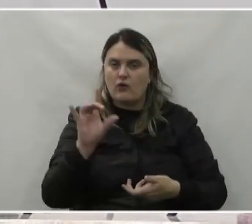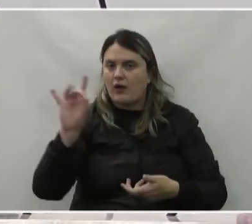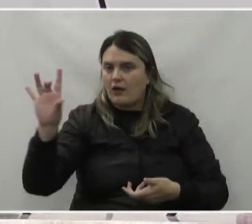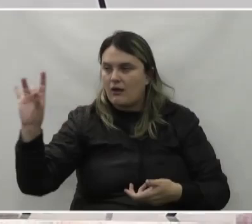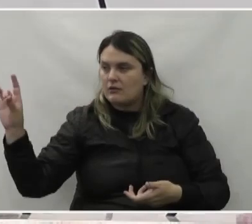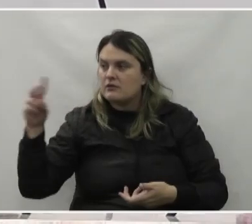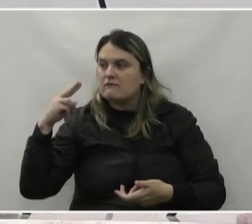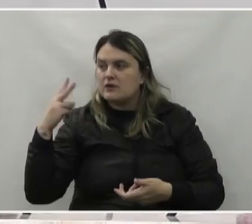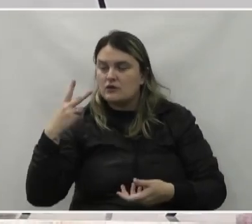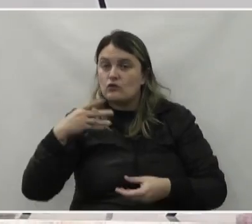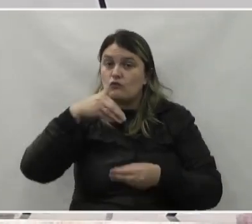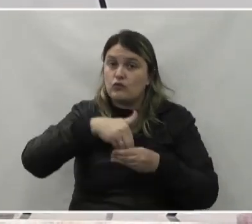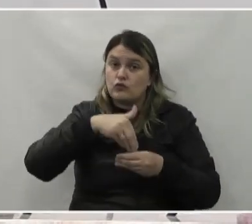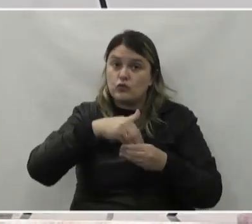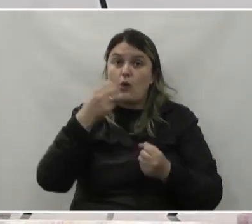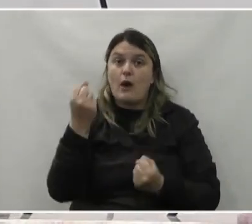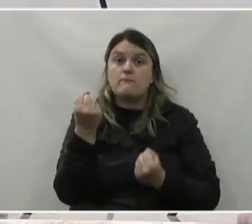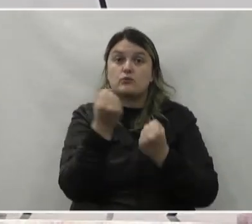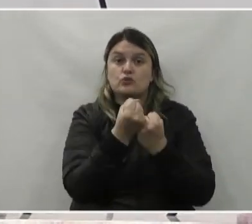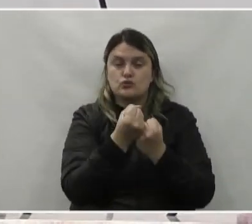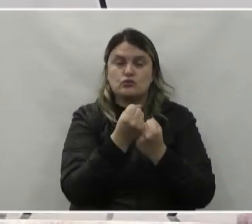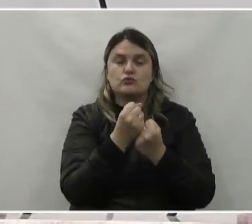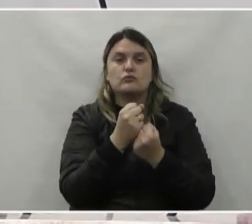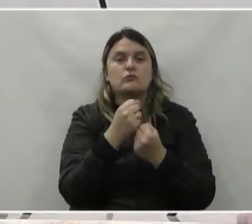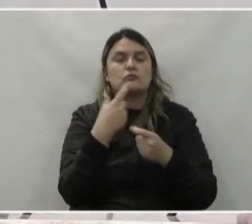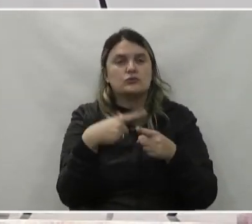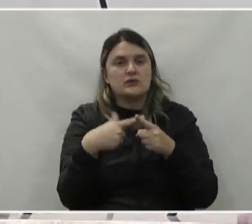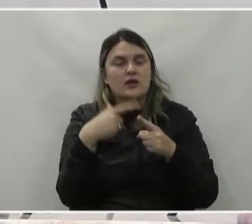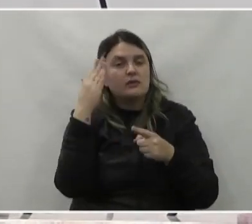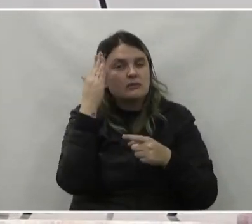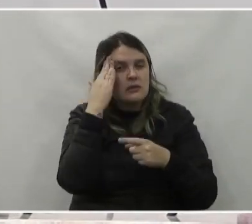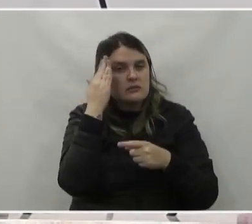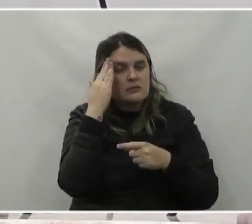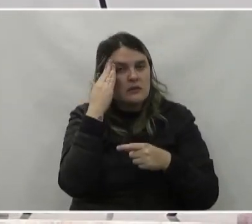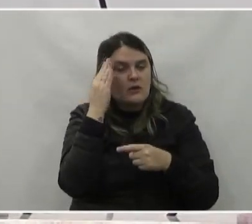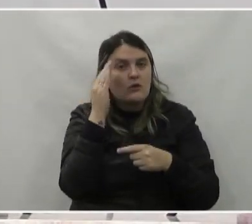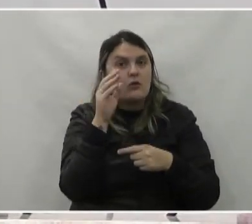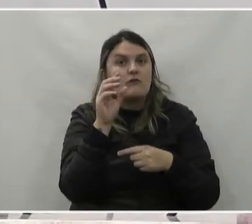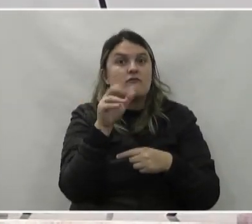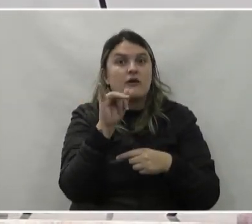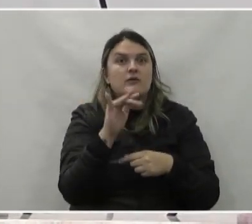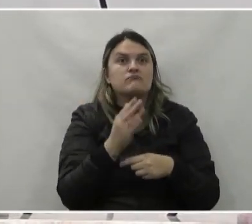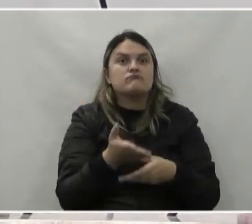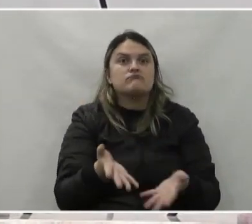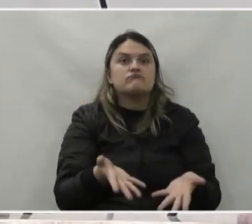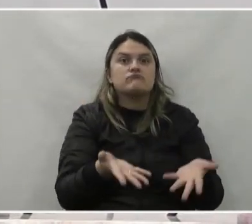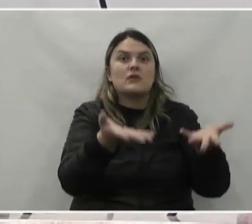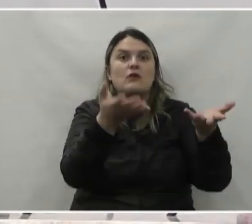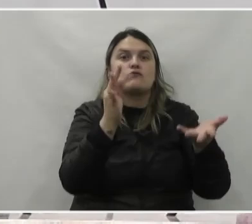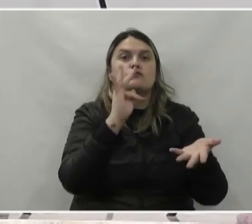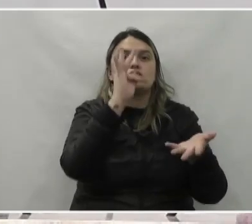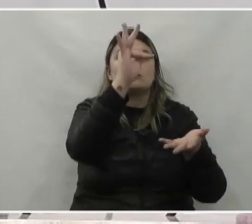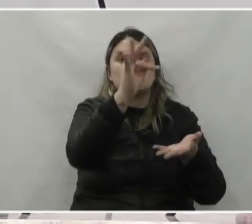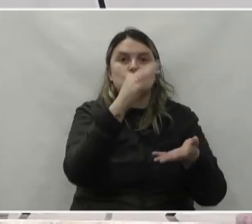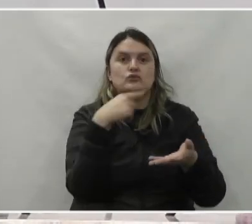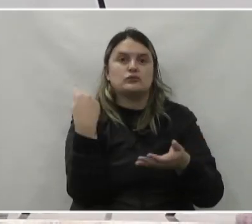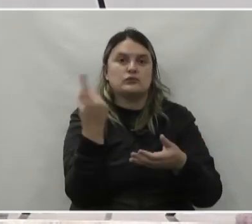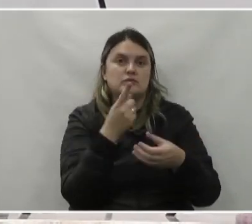dos vereadores, né, que entenderam aí o quanto importante era